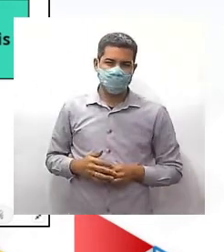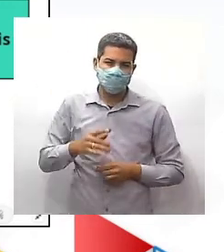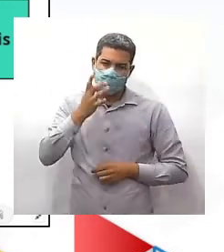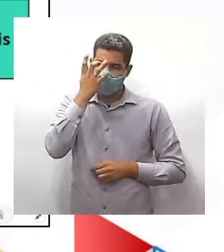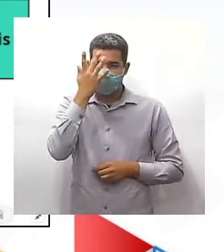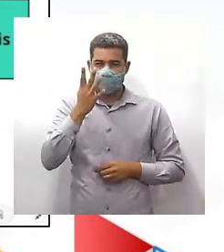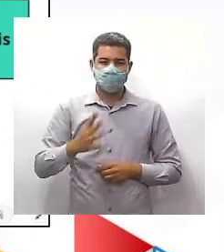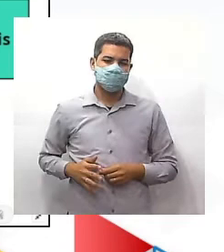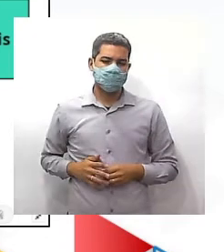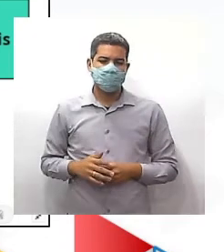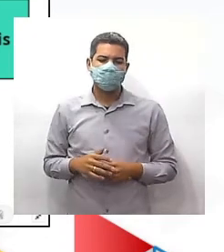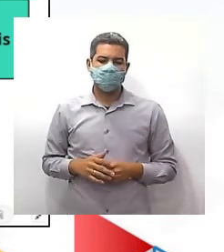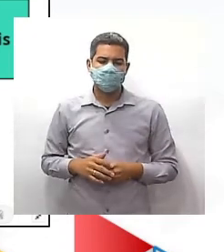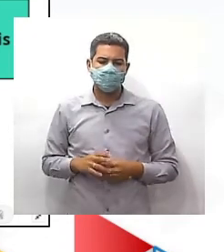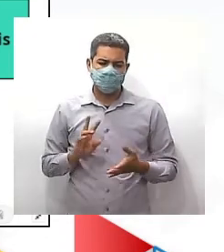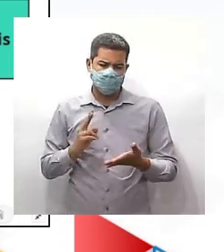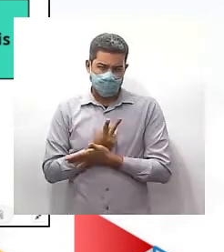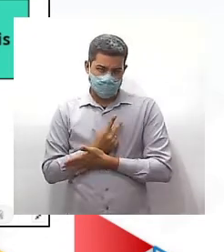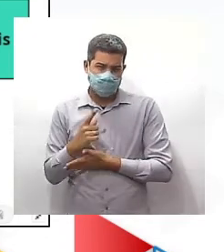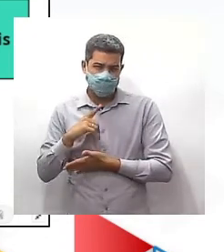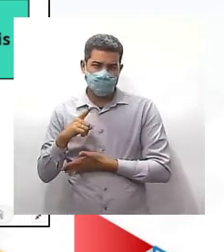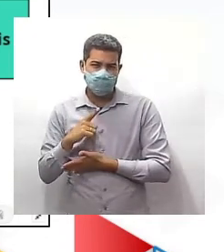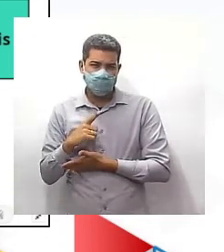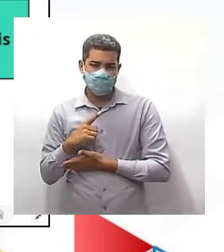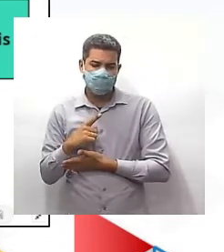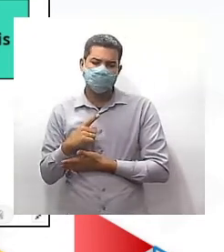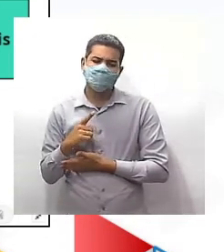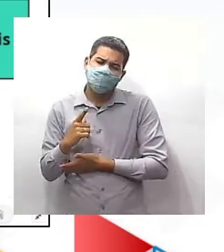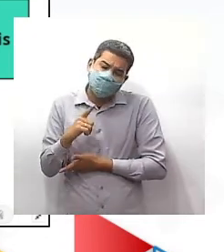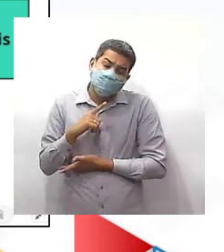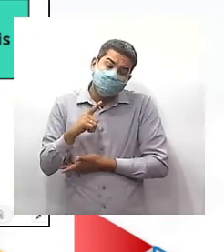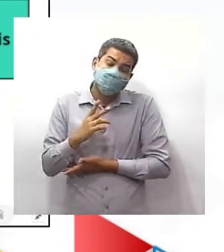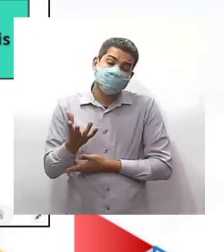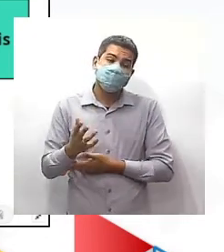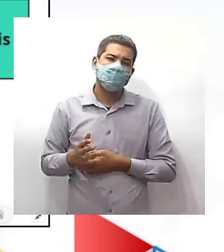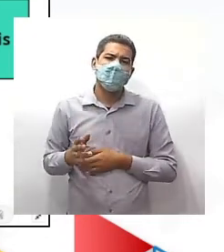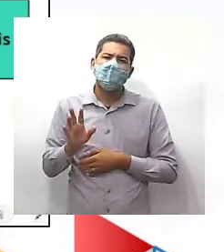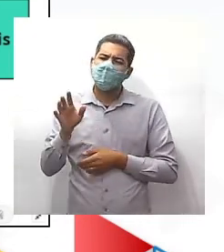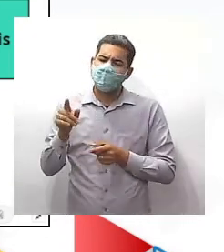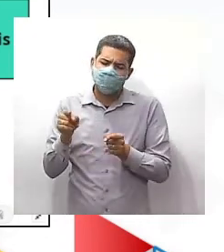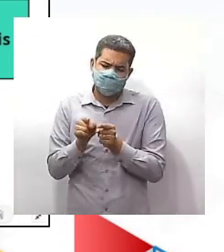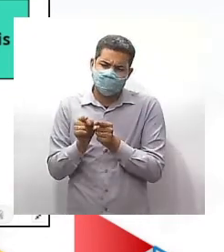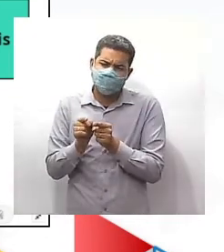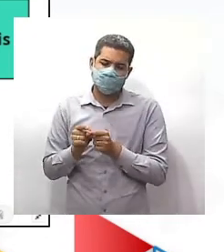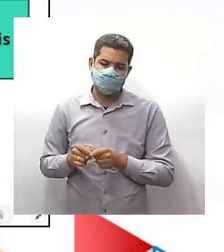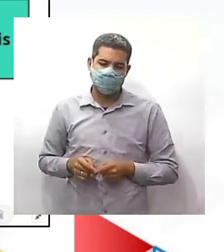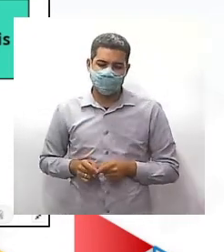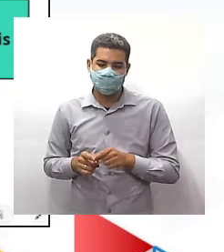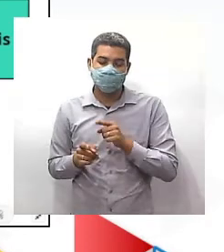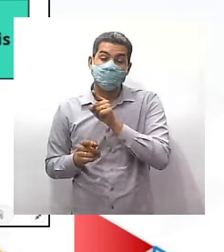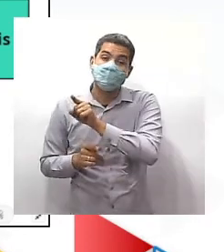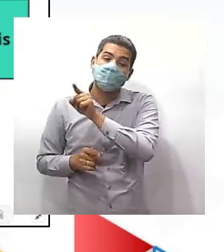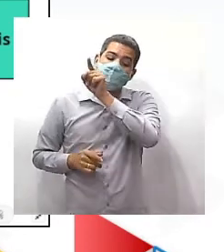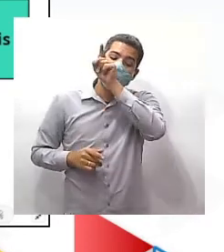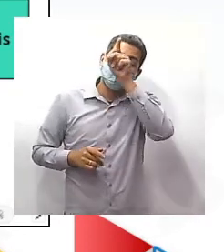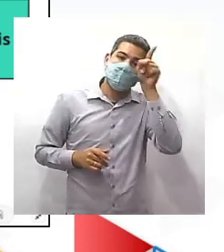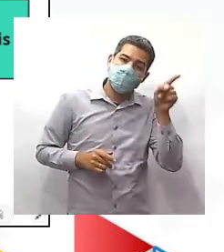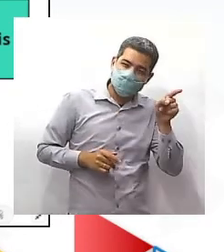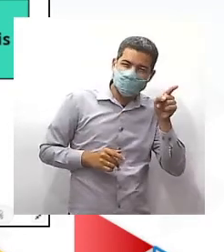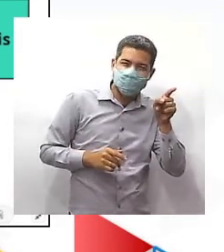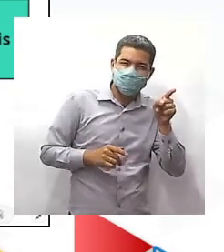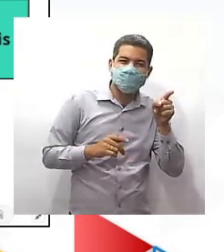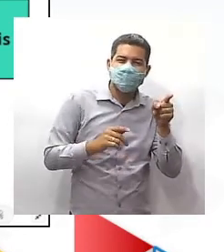fácil. Tem erro amostral? Tem sim, tá bom? Mas é muito menor. Desvantagens.